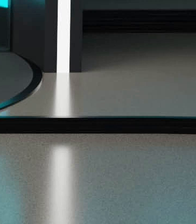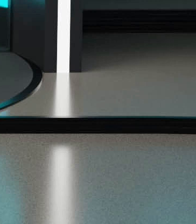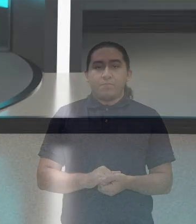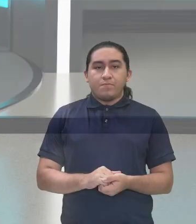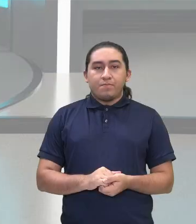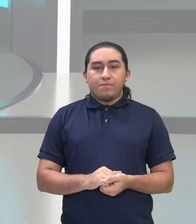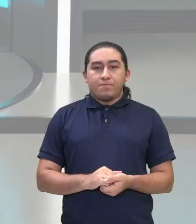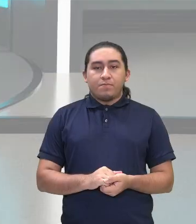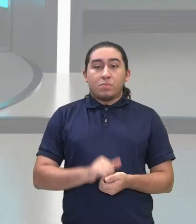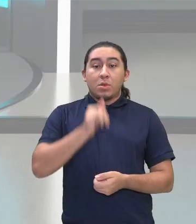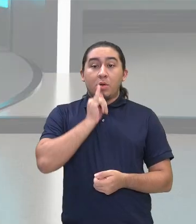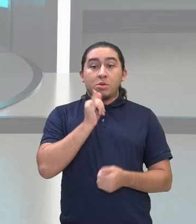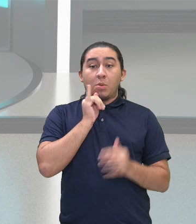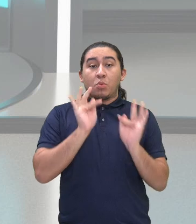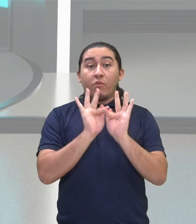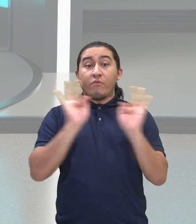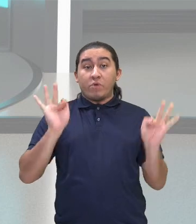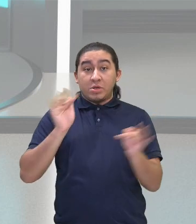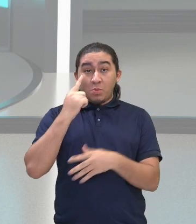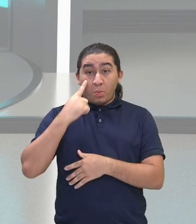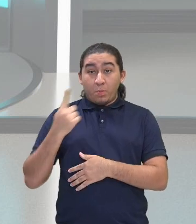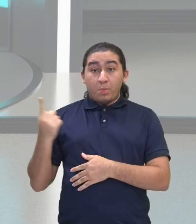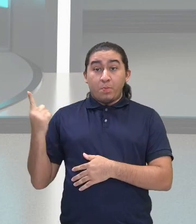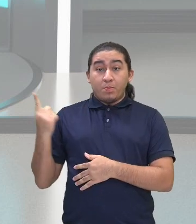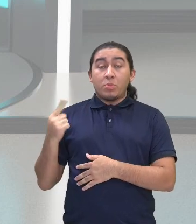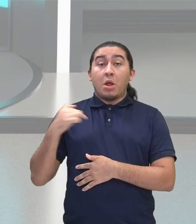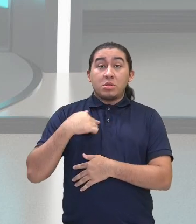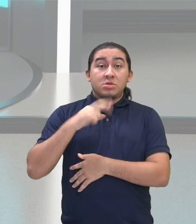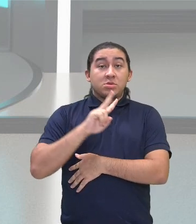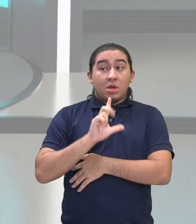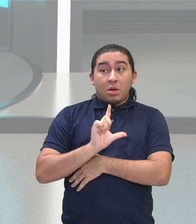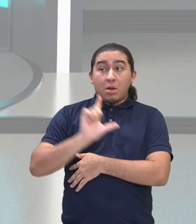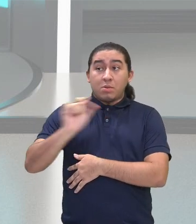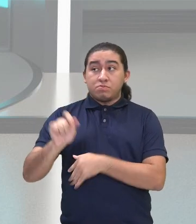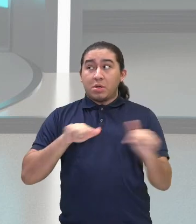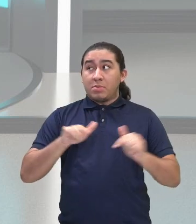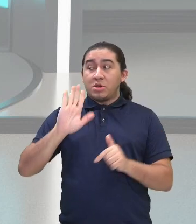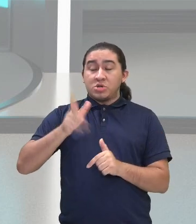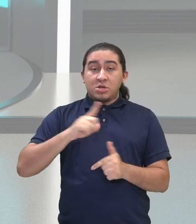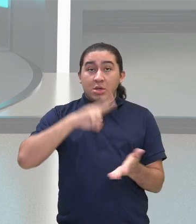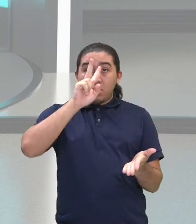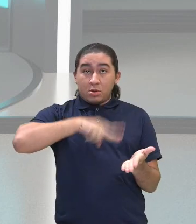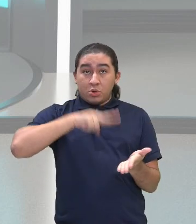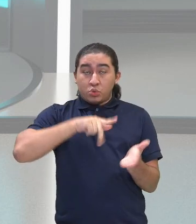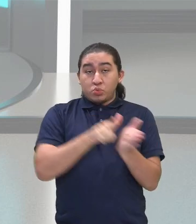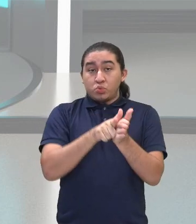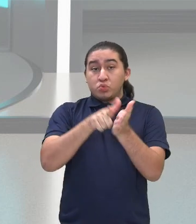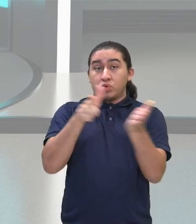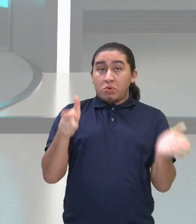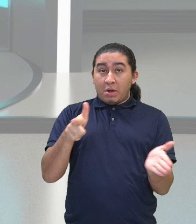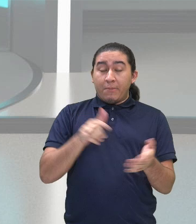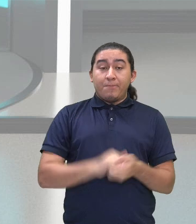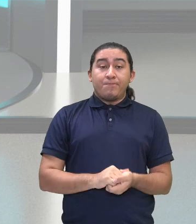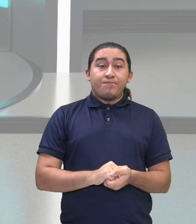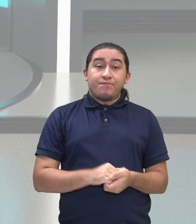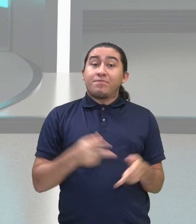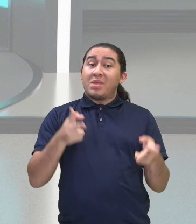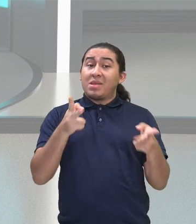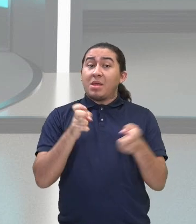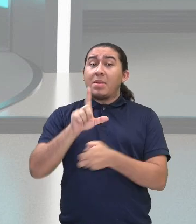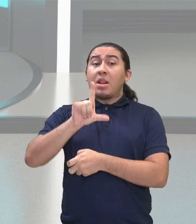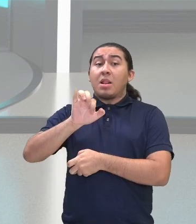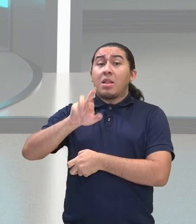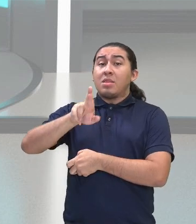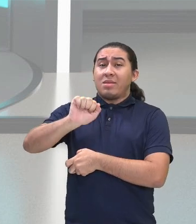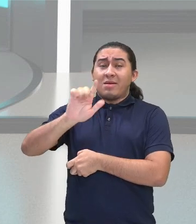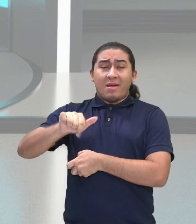lido o jornal. Perceberam a diferença? Já lera o jornal é arcaico, não se usa mais. Se usa